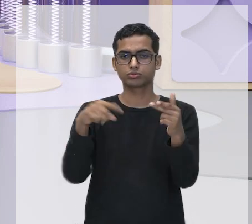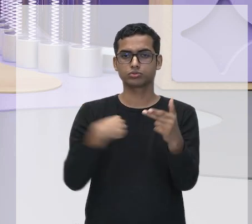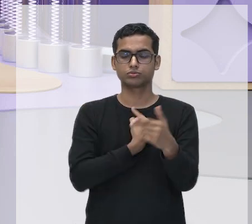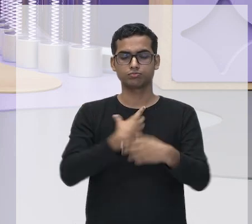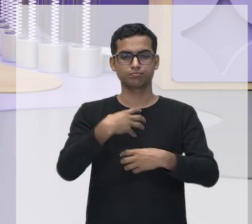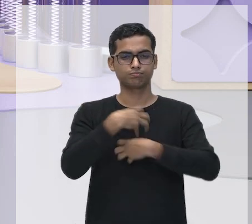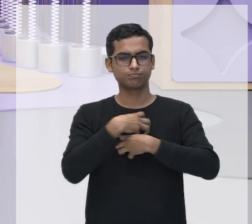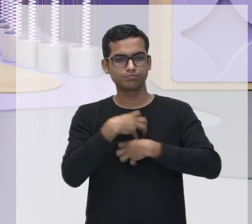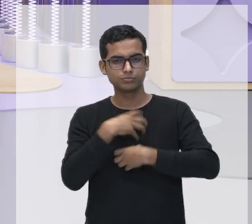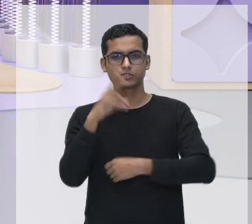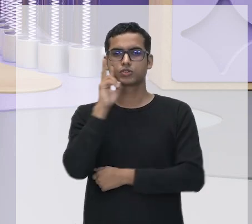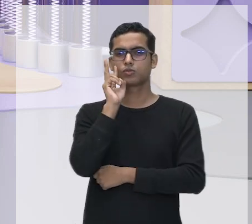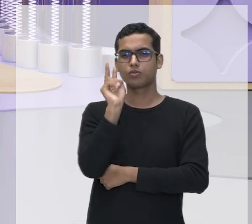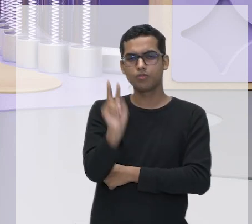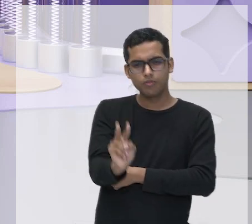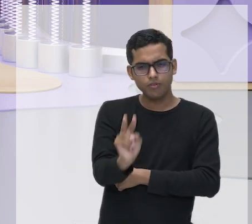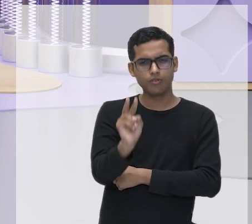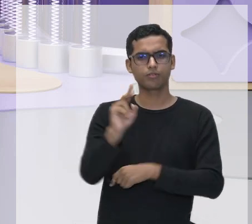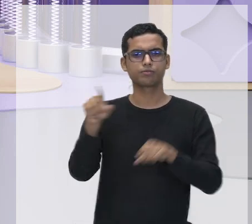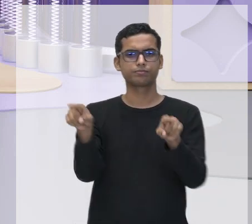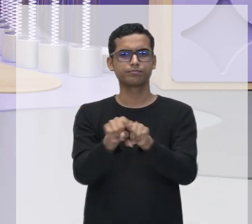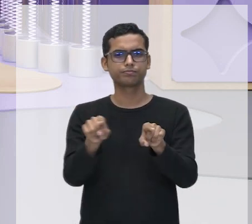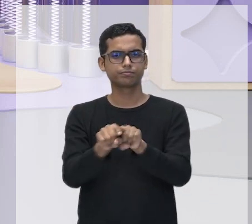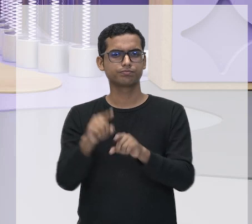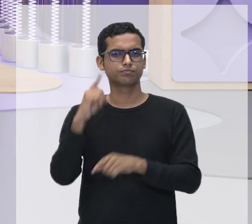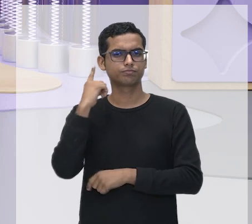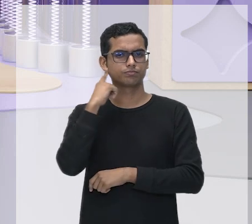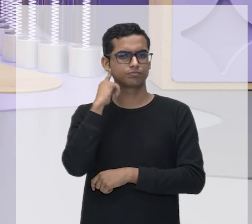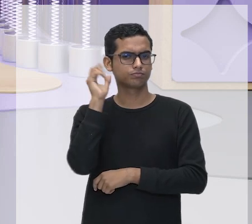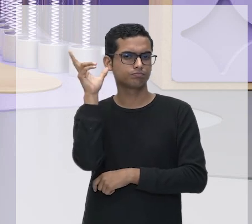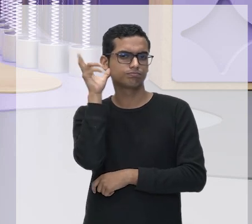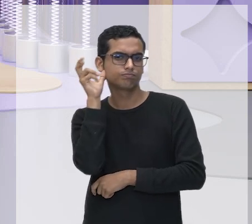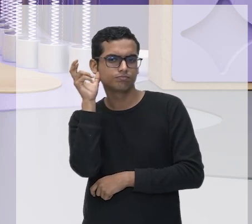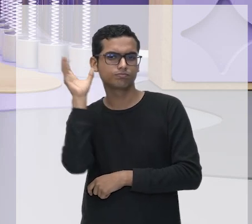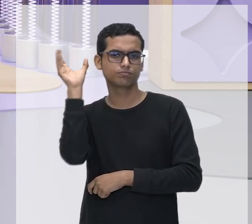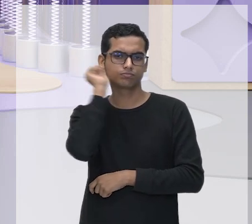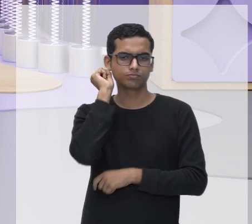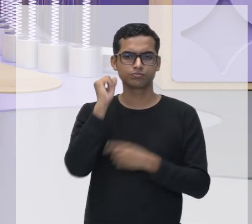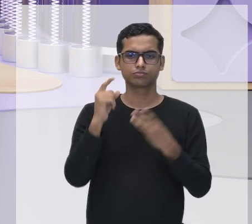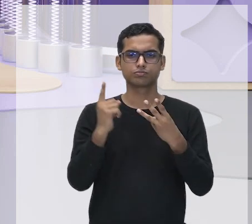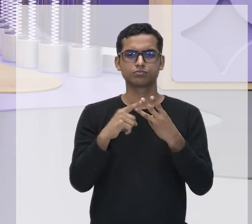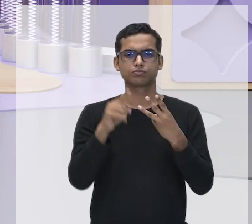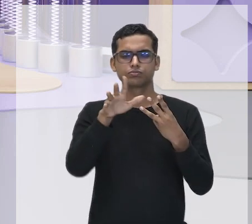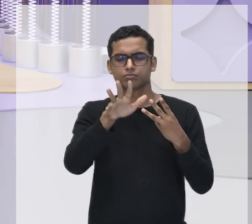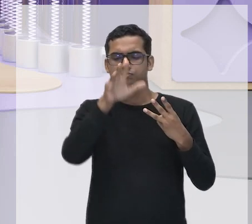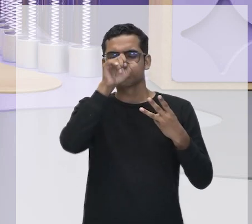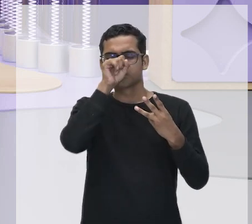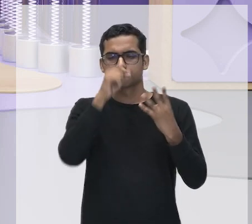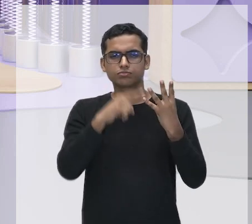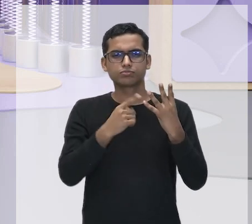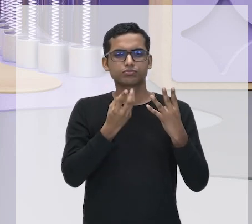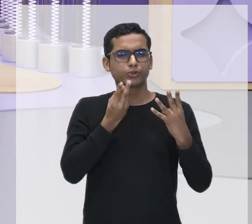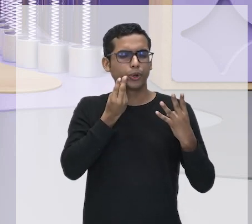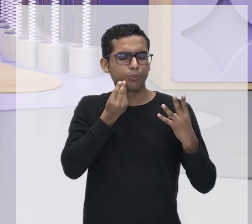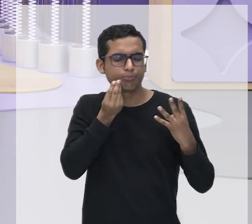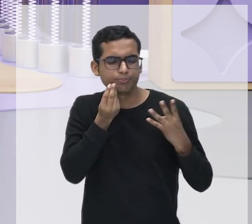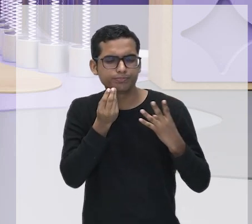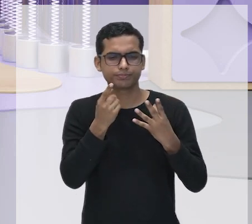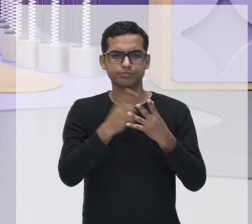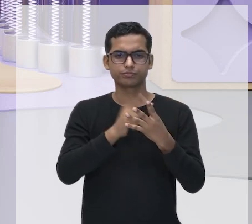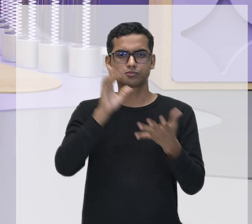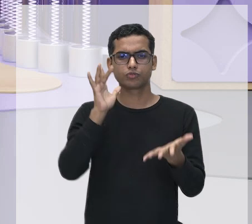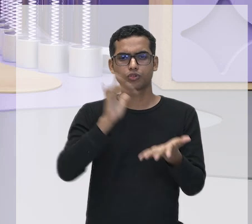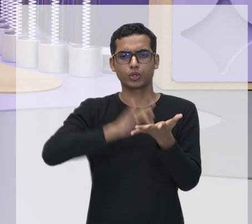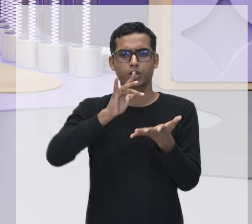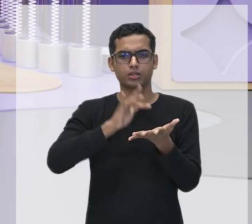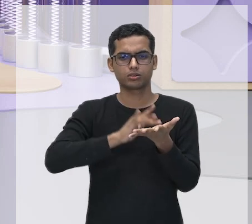do sentido, a visão, a audição, o olfato, o paladar, o tato, aquilo que é captado